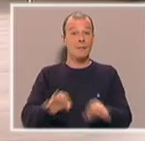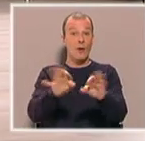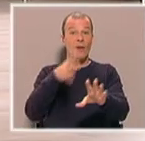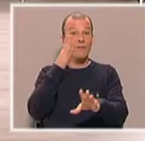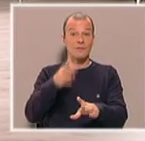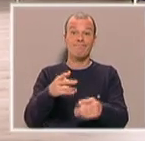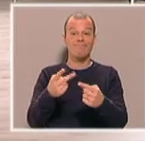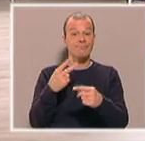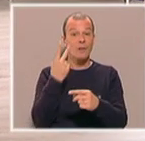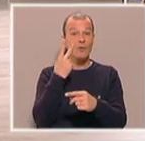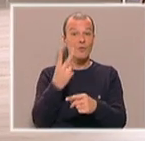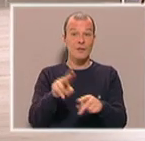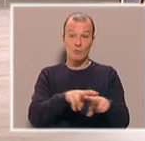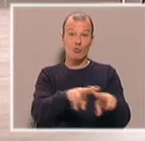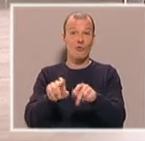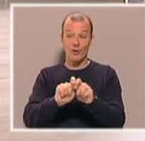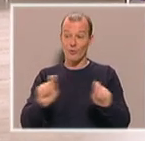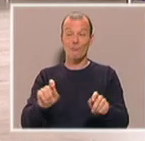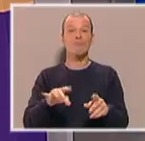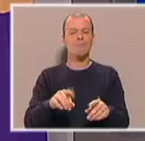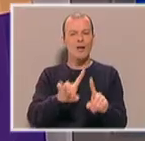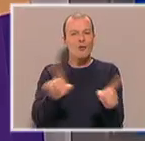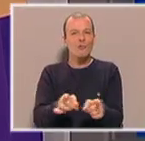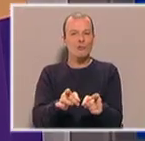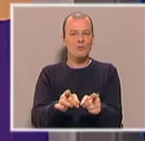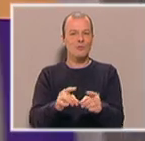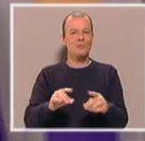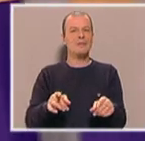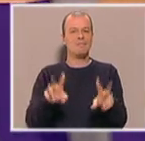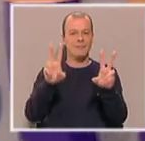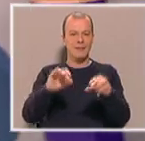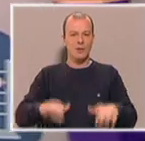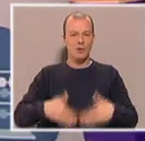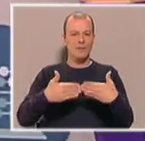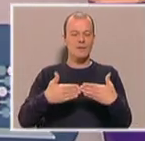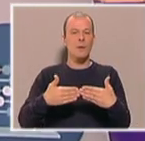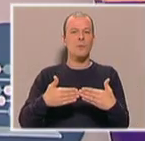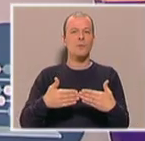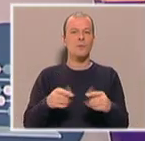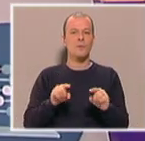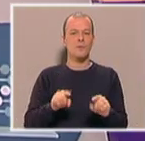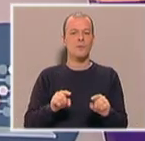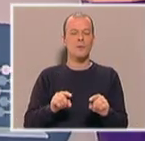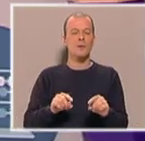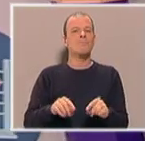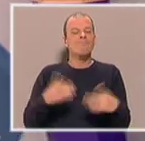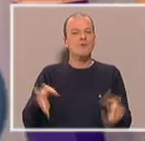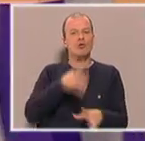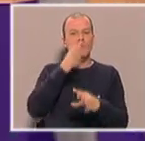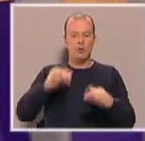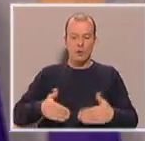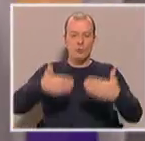neste vídeo, que funcionou muito bem, fez aqui um resumo, aliás, uma introdução, isto não está ligado aqui ainda, que fez uma